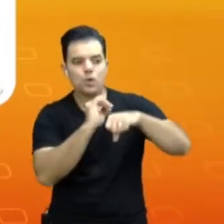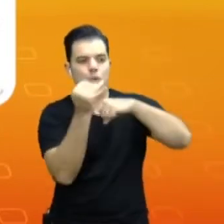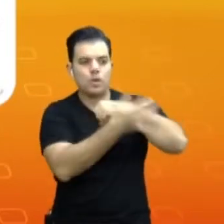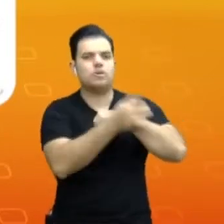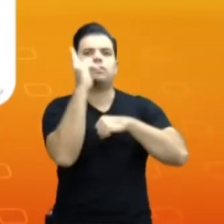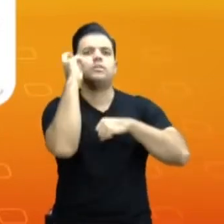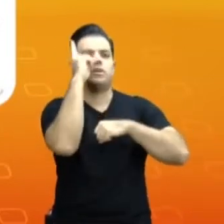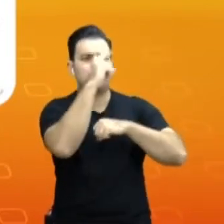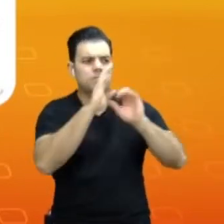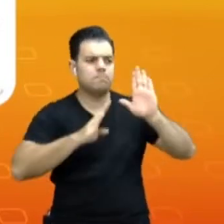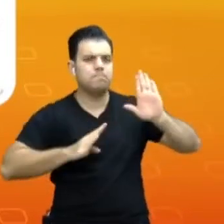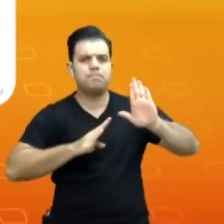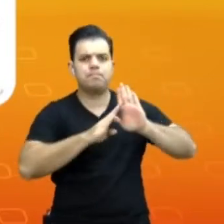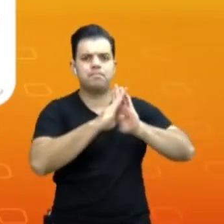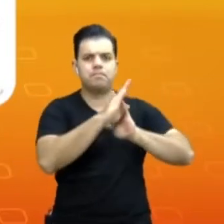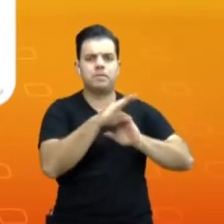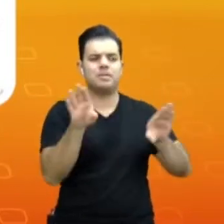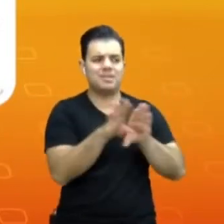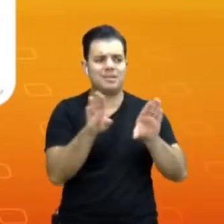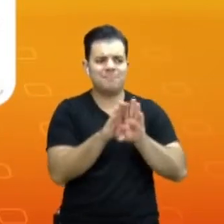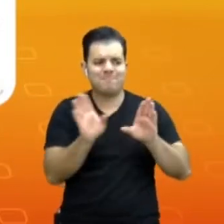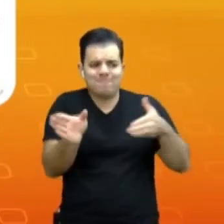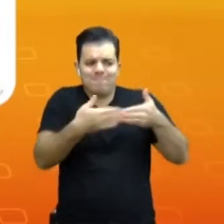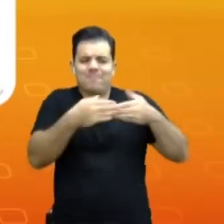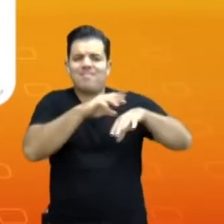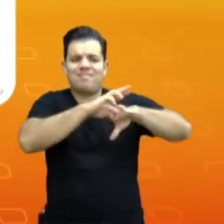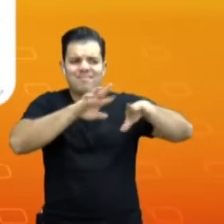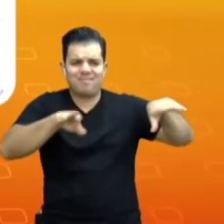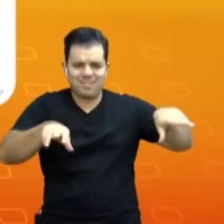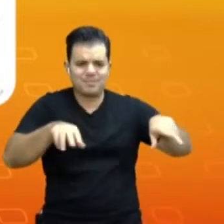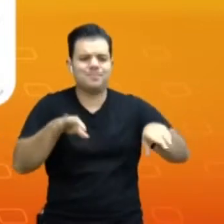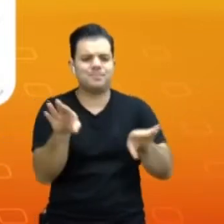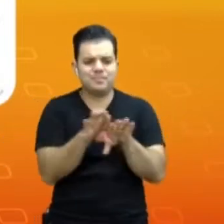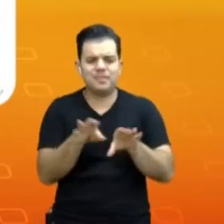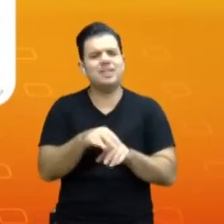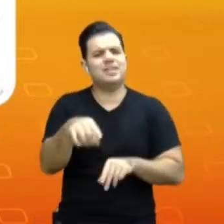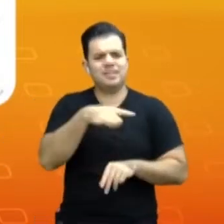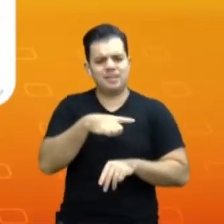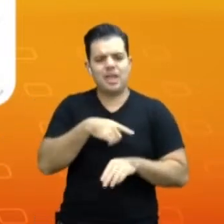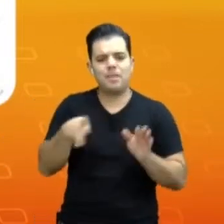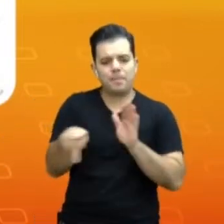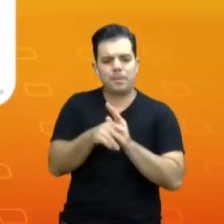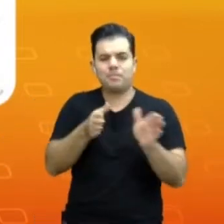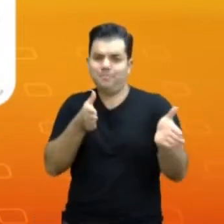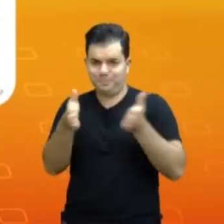mais restrita, não vou dizer complicada, então teve esse momento